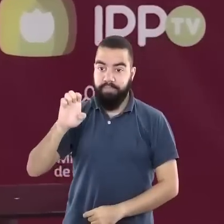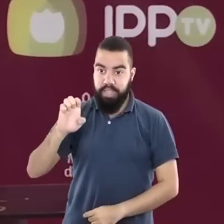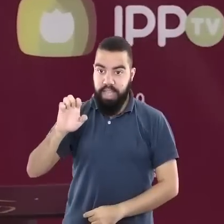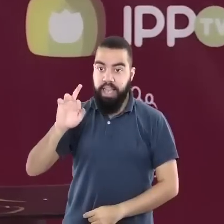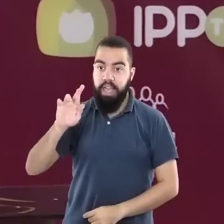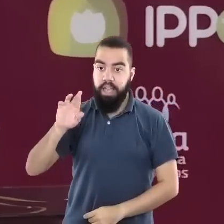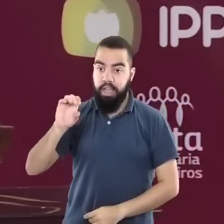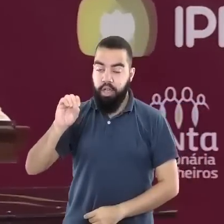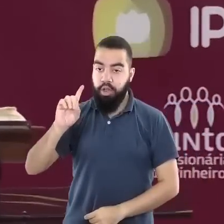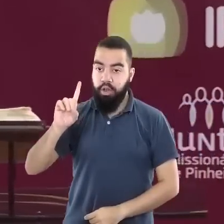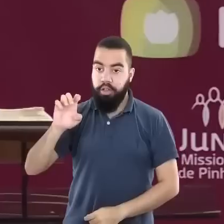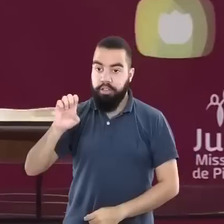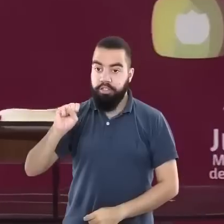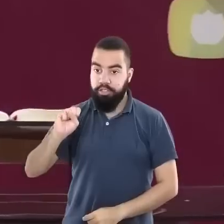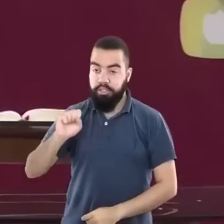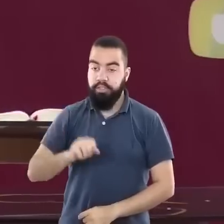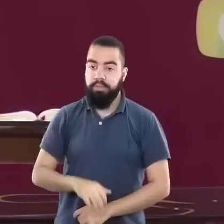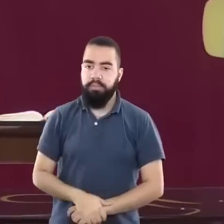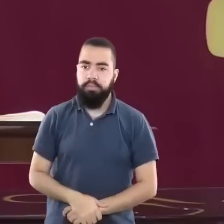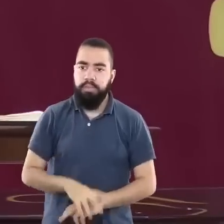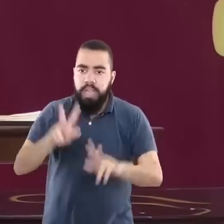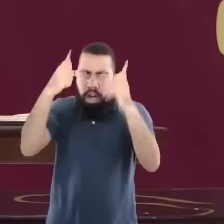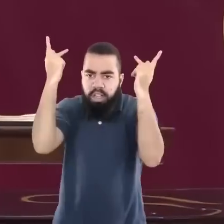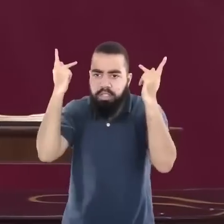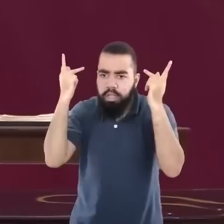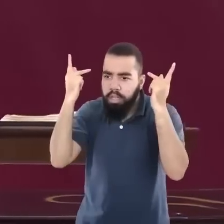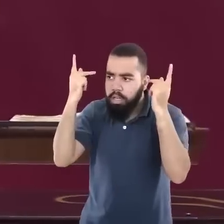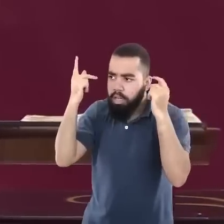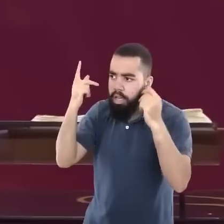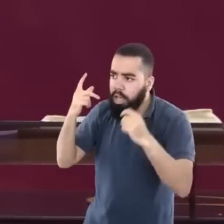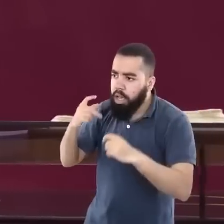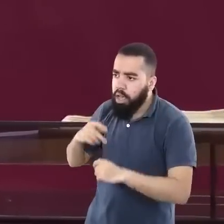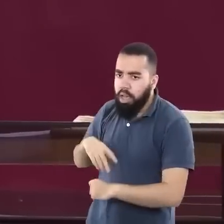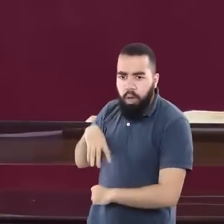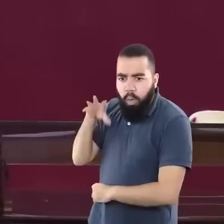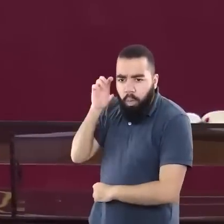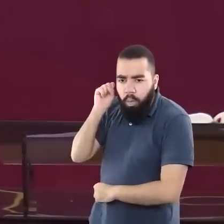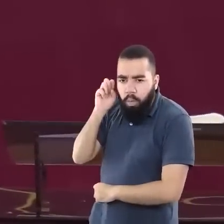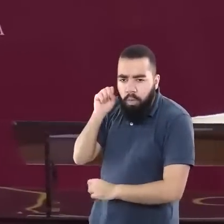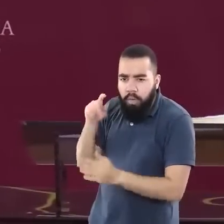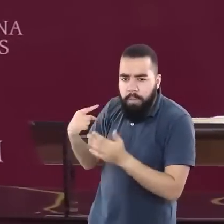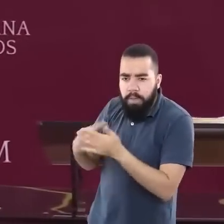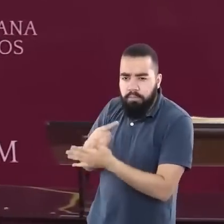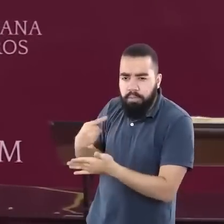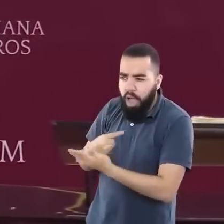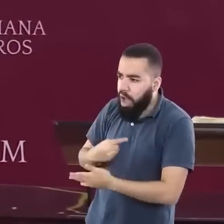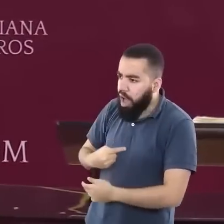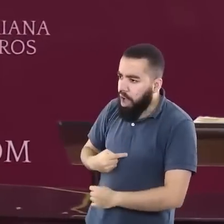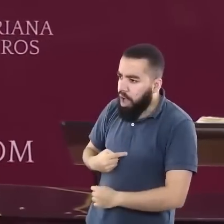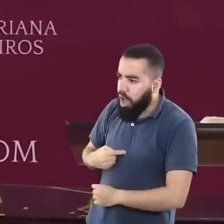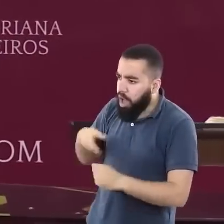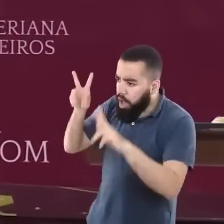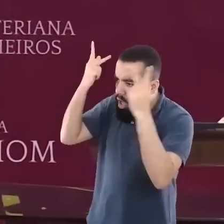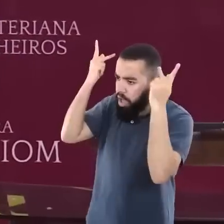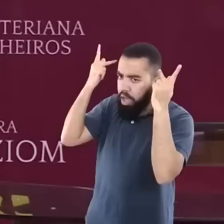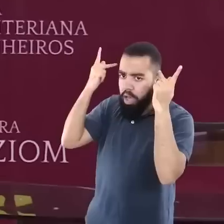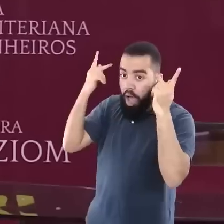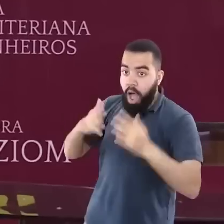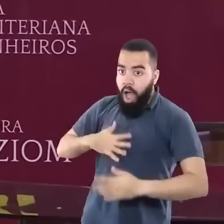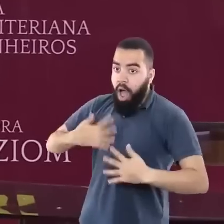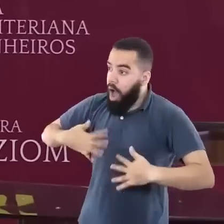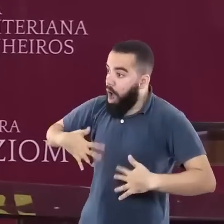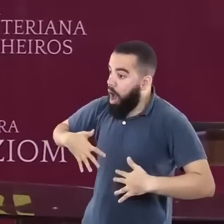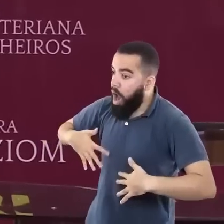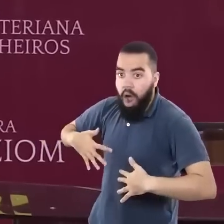e diz a bíblia que ele ou escuta esta pergunta onde está o recém-nascido Rei dos Judeus viemos para adorá-lo o rei Herodes se